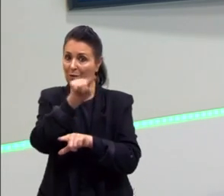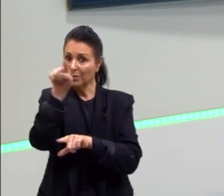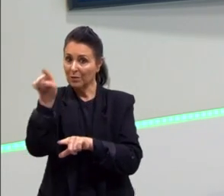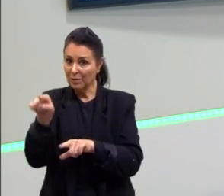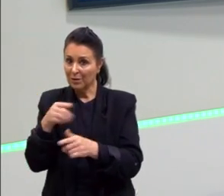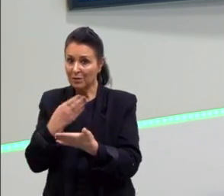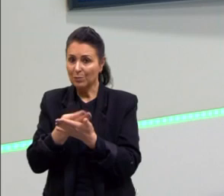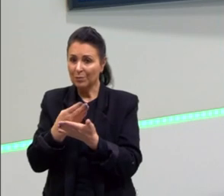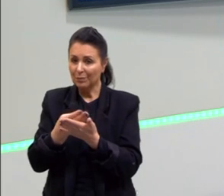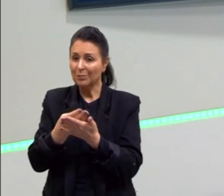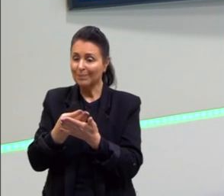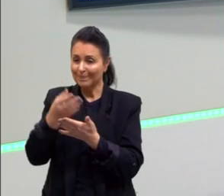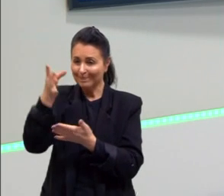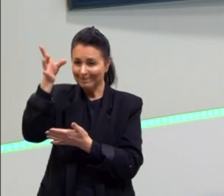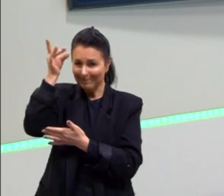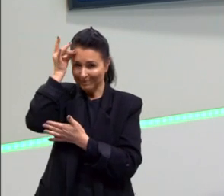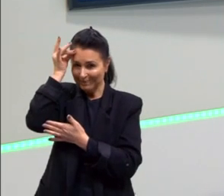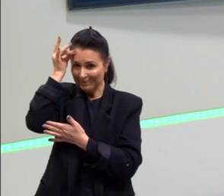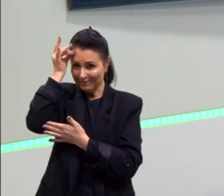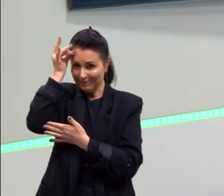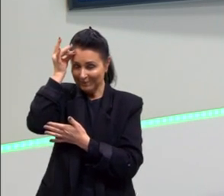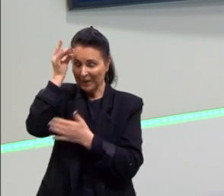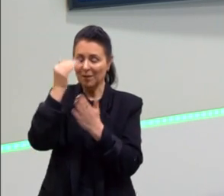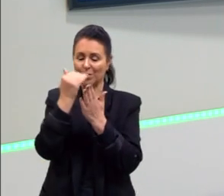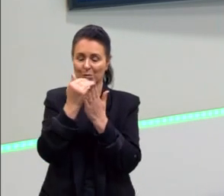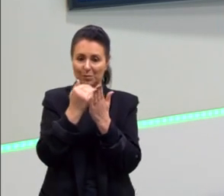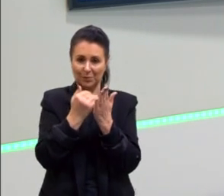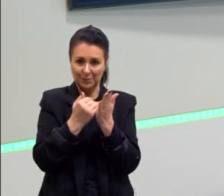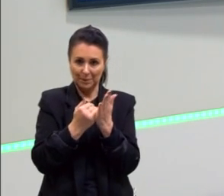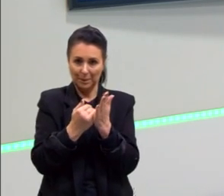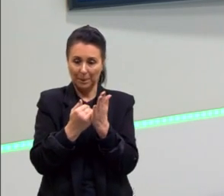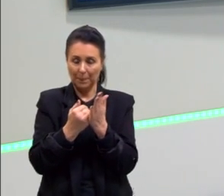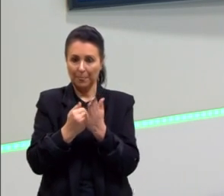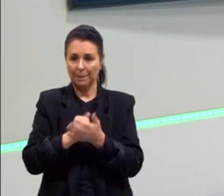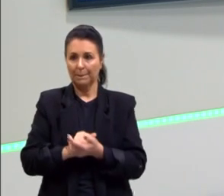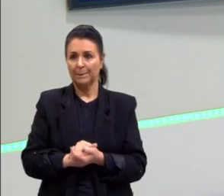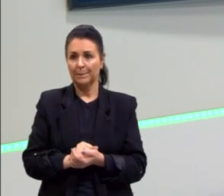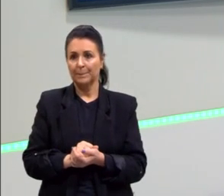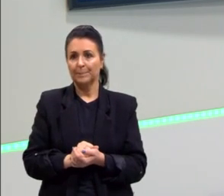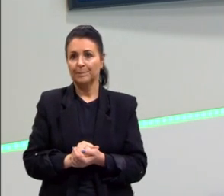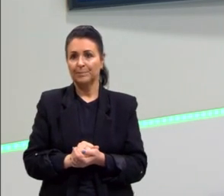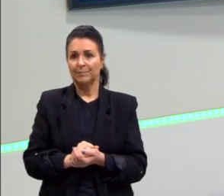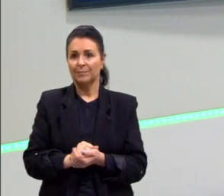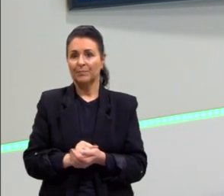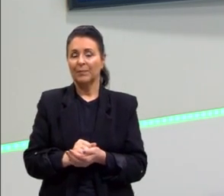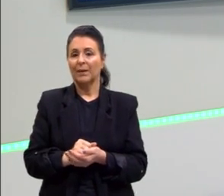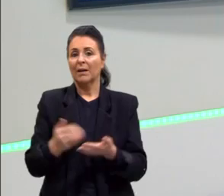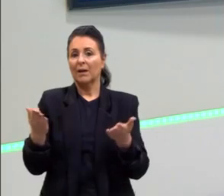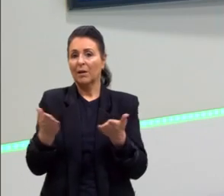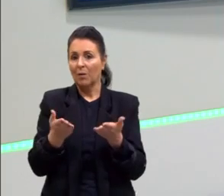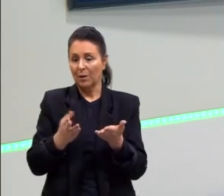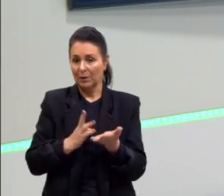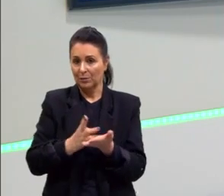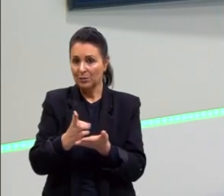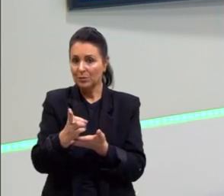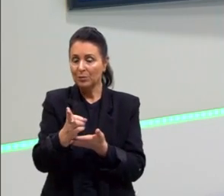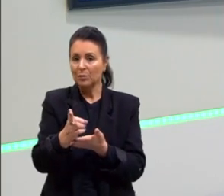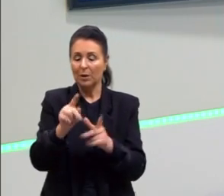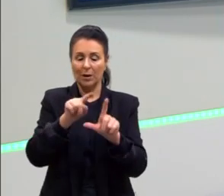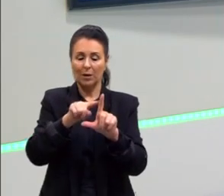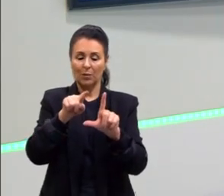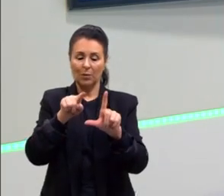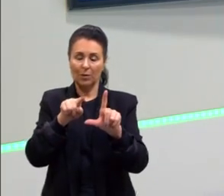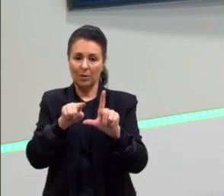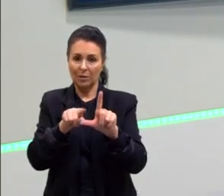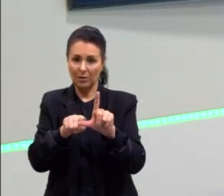vocês vão memorizando né esse essas classificações tô aqui ainda nós temos